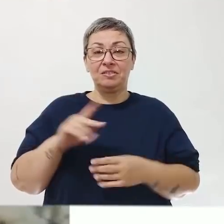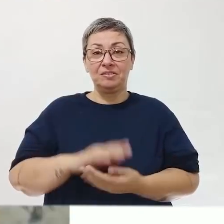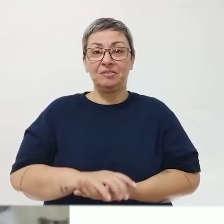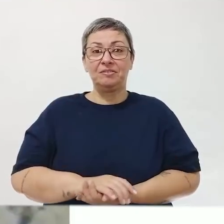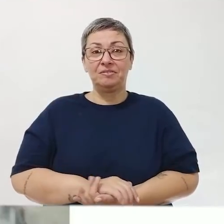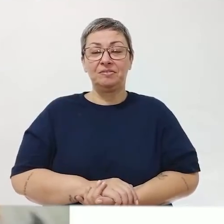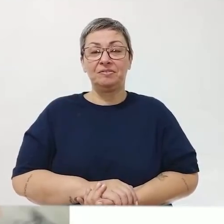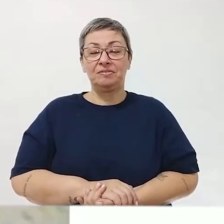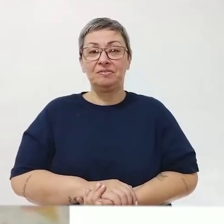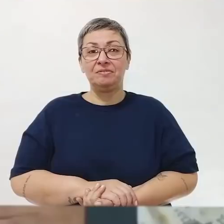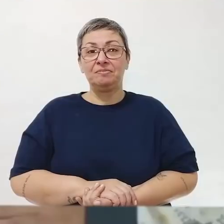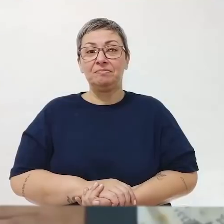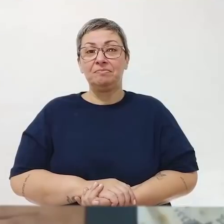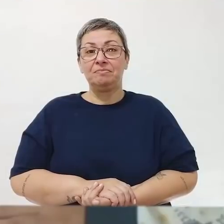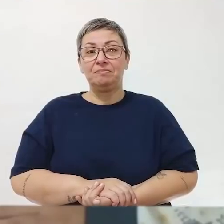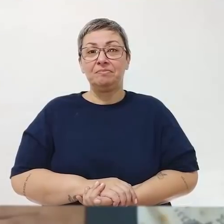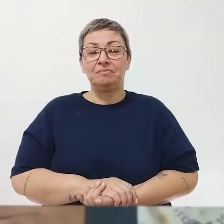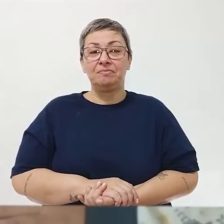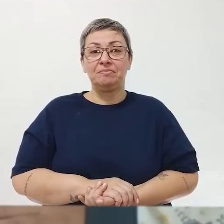professor.